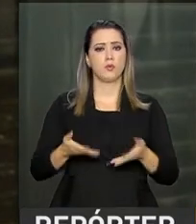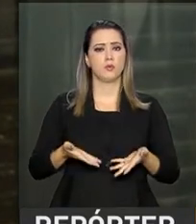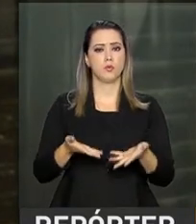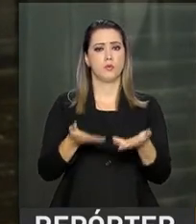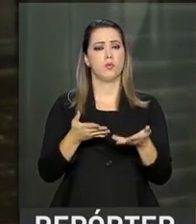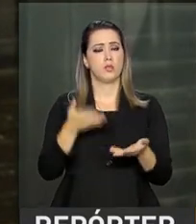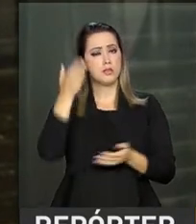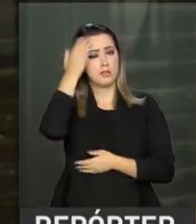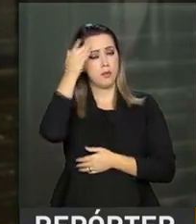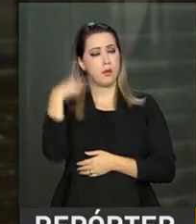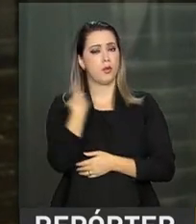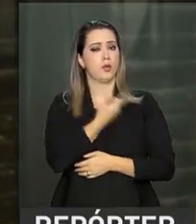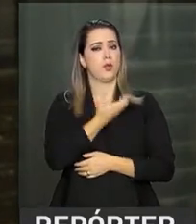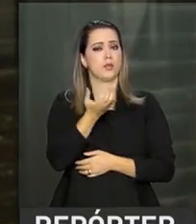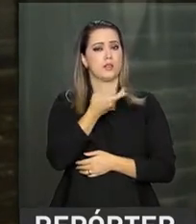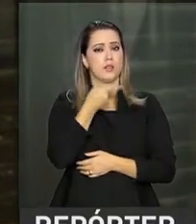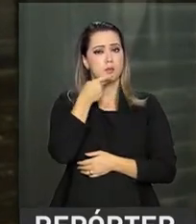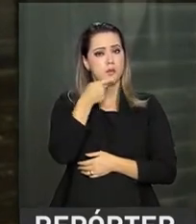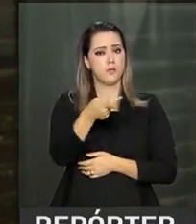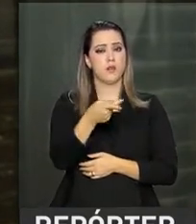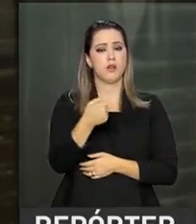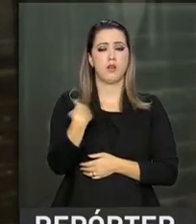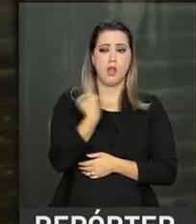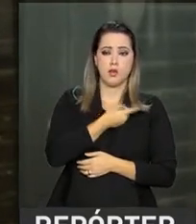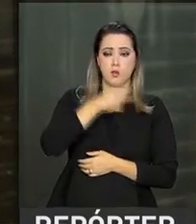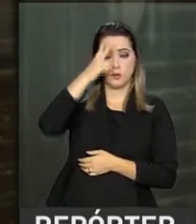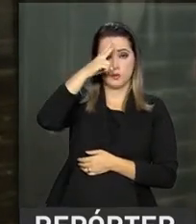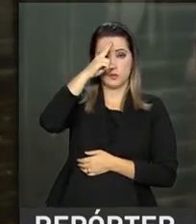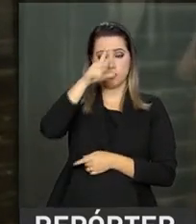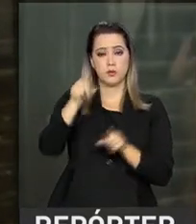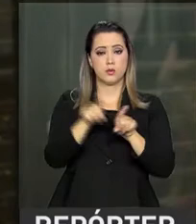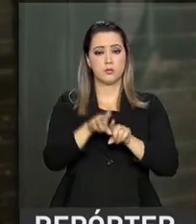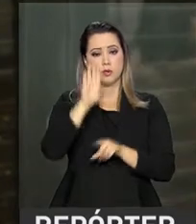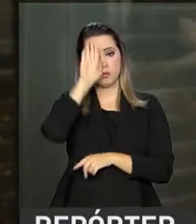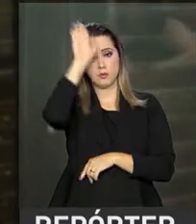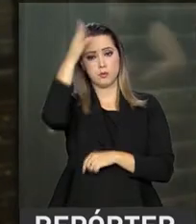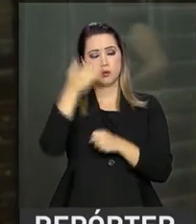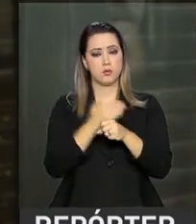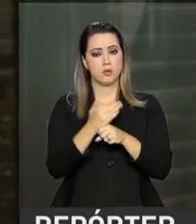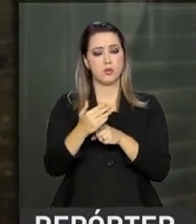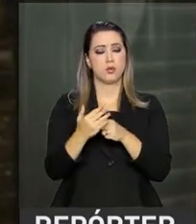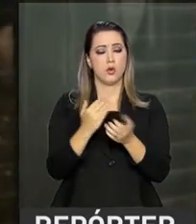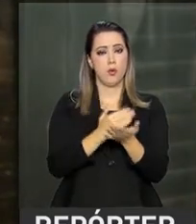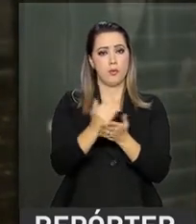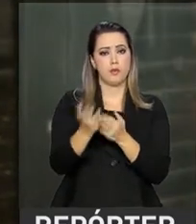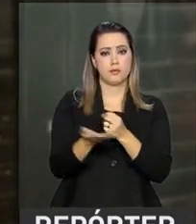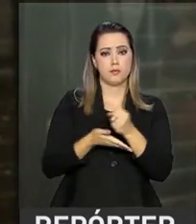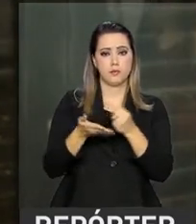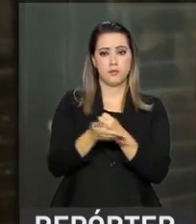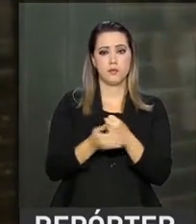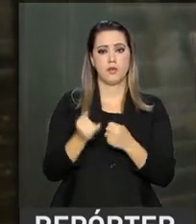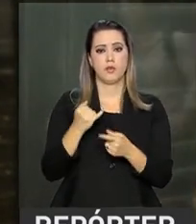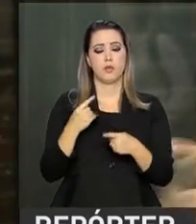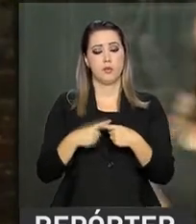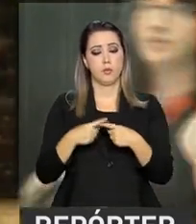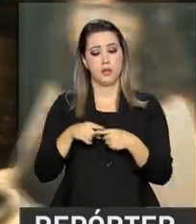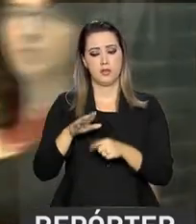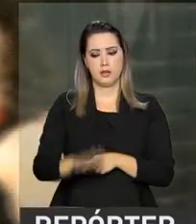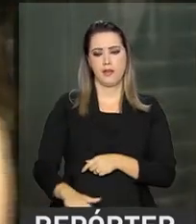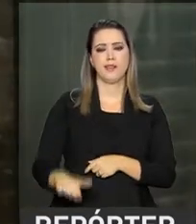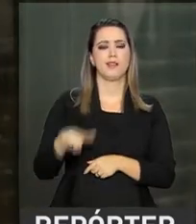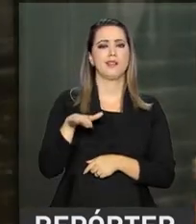ouvir o que a gente tem pra falar e ouvir nossas histórias e principalmente começando a base porque se o menino negro